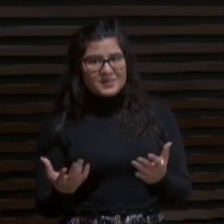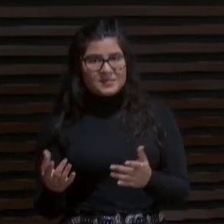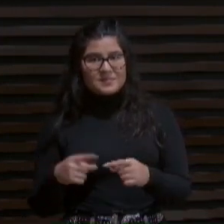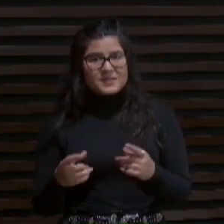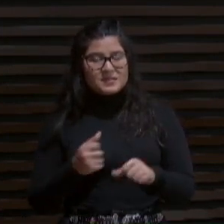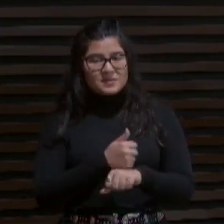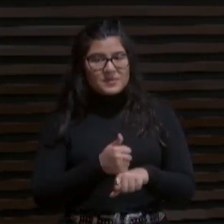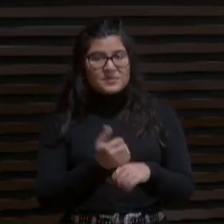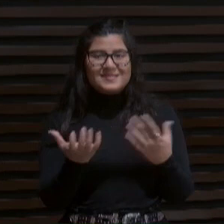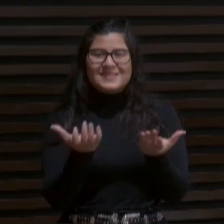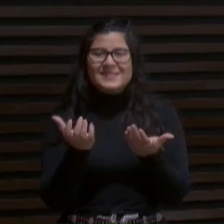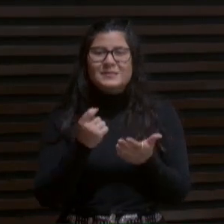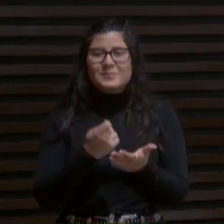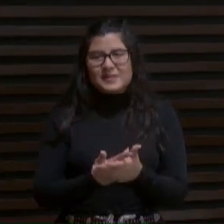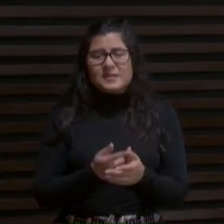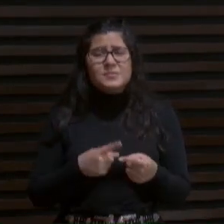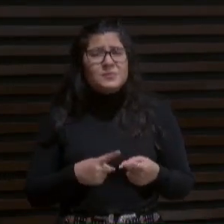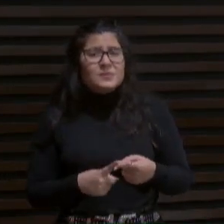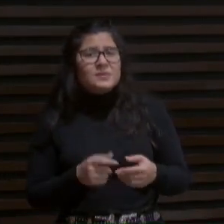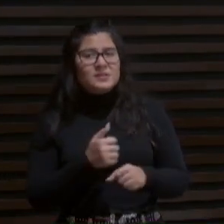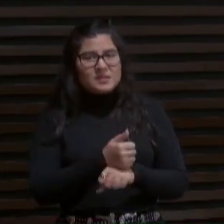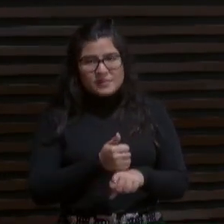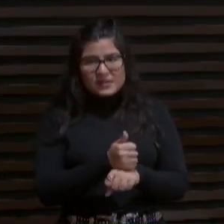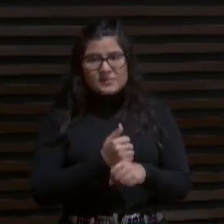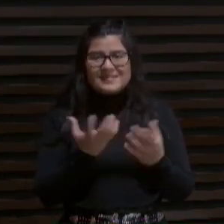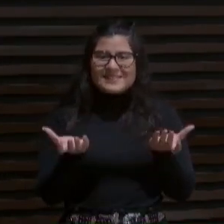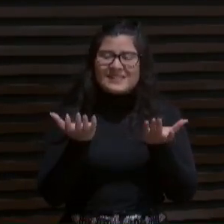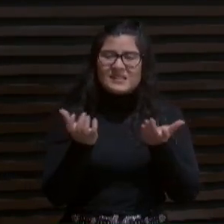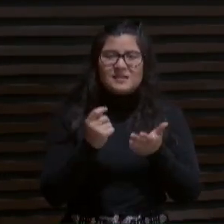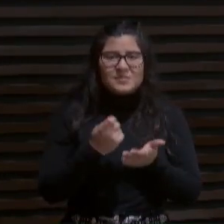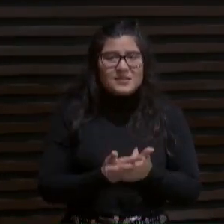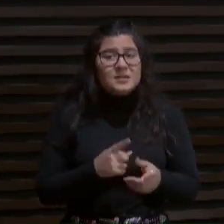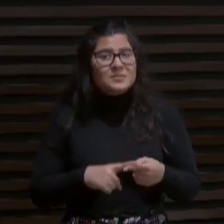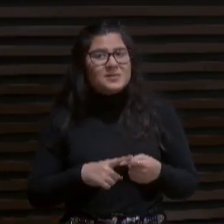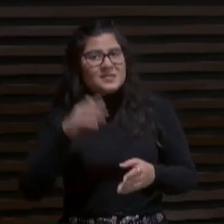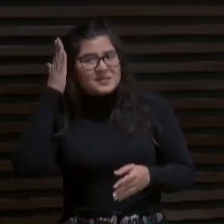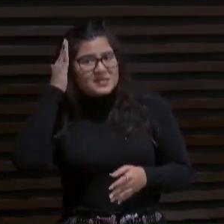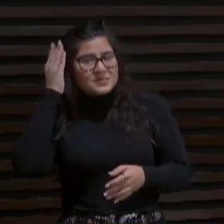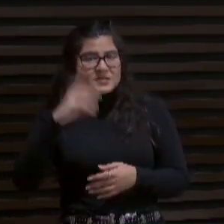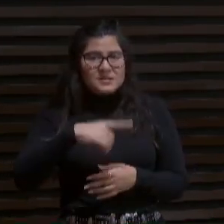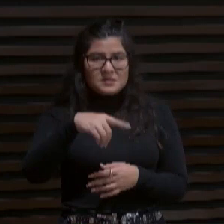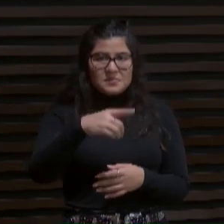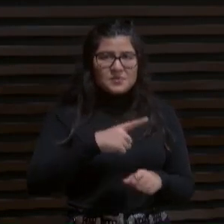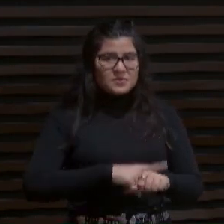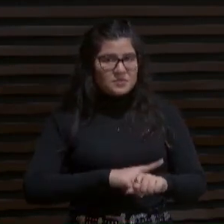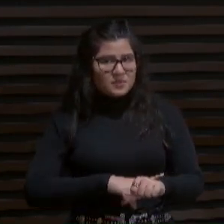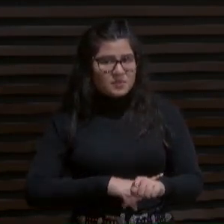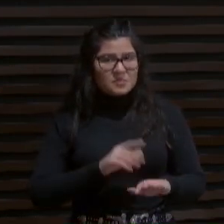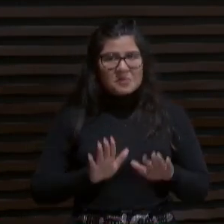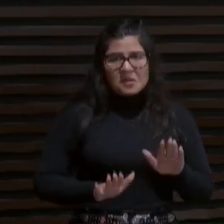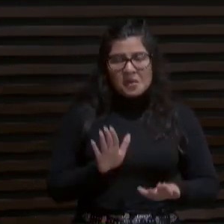pagar. Irmãos, por que Abraão insiste em pagar? Porque ele sabia que depois de um tempo,